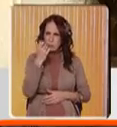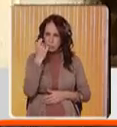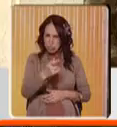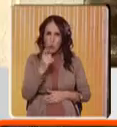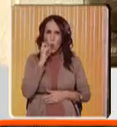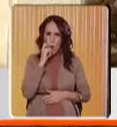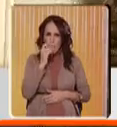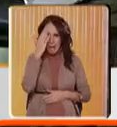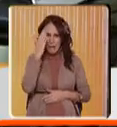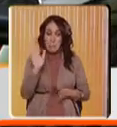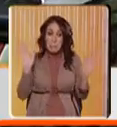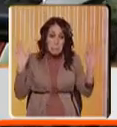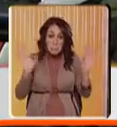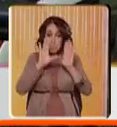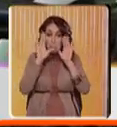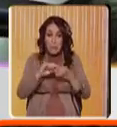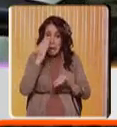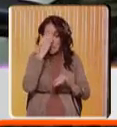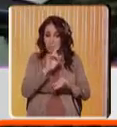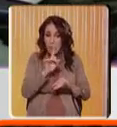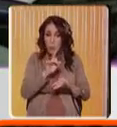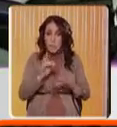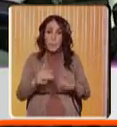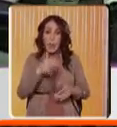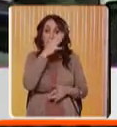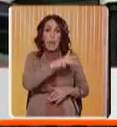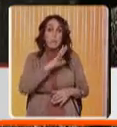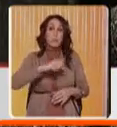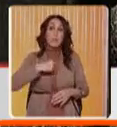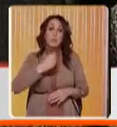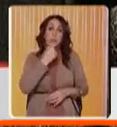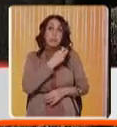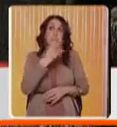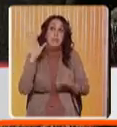pode. Penso que não. Eu acho que não, mas de qualquer maneira há tantas alergias no mundo.